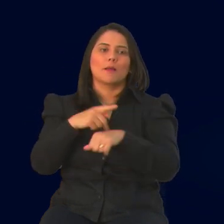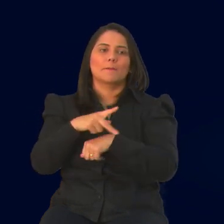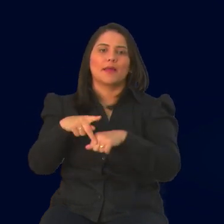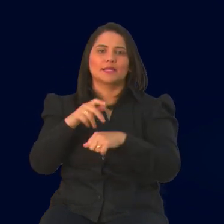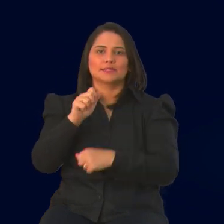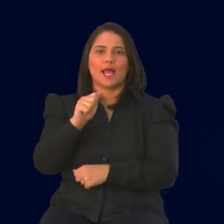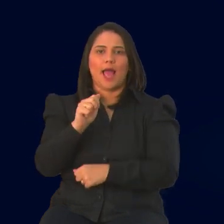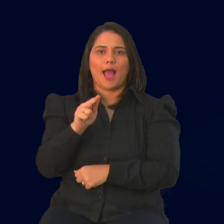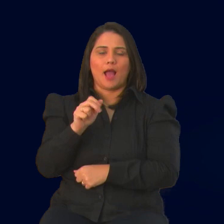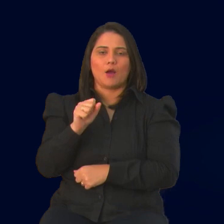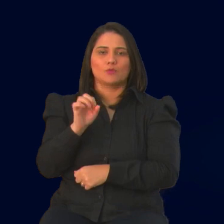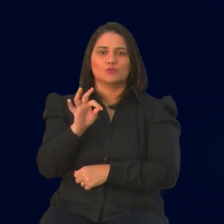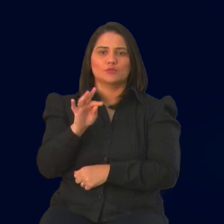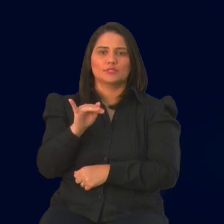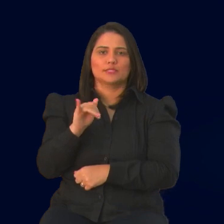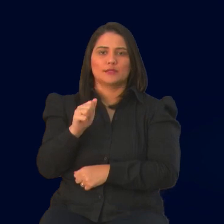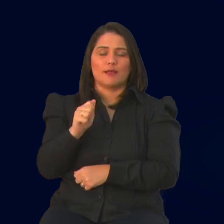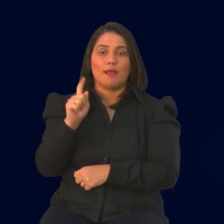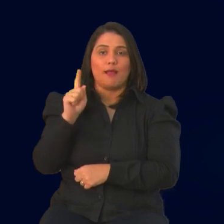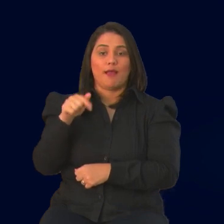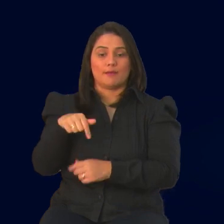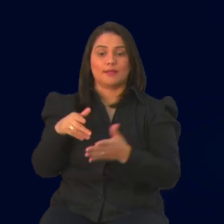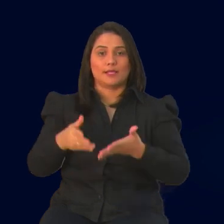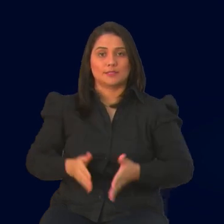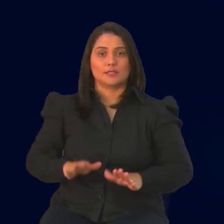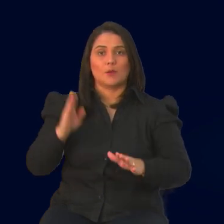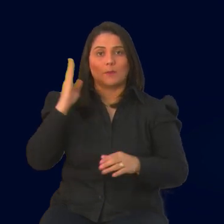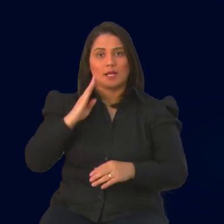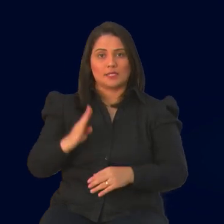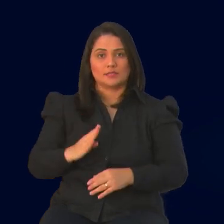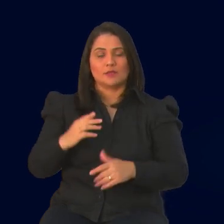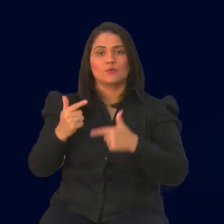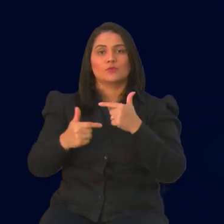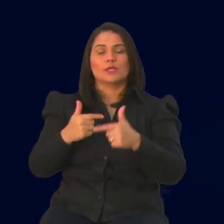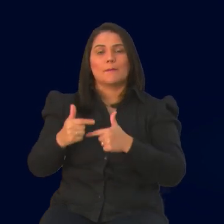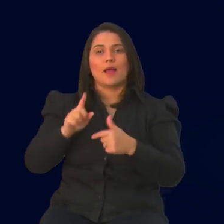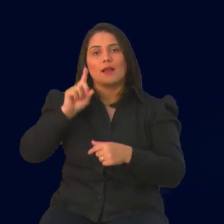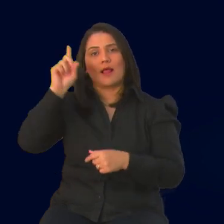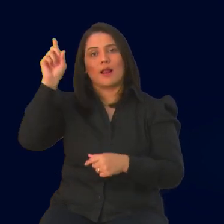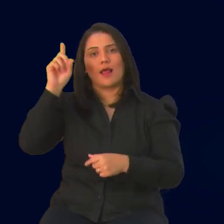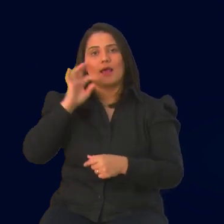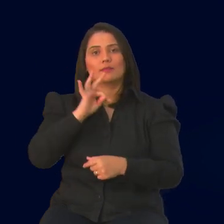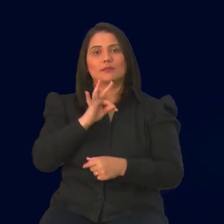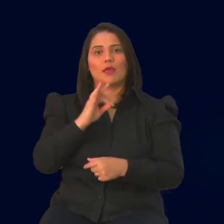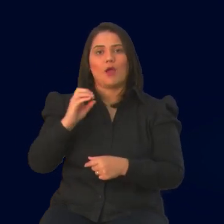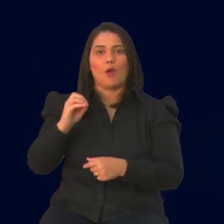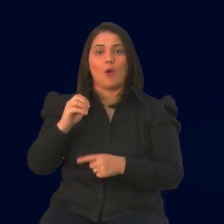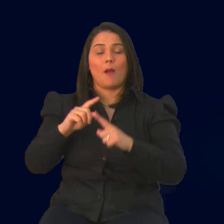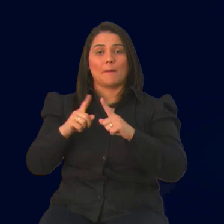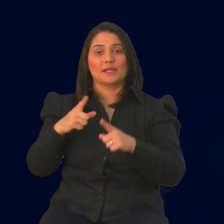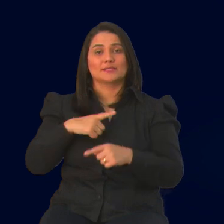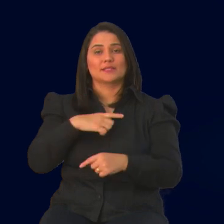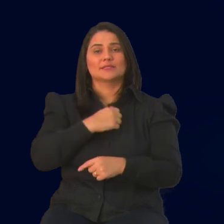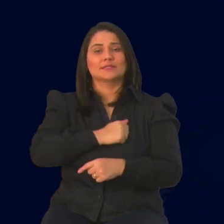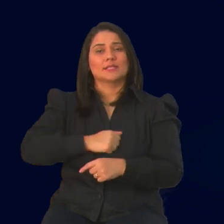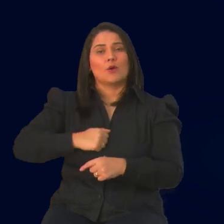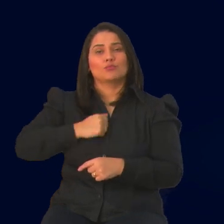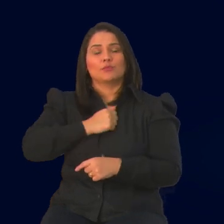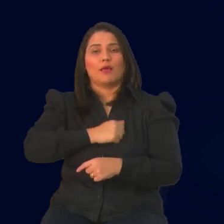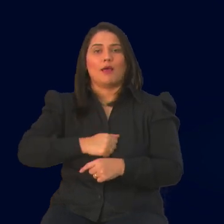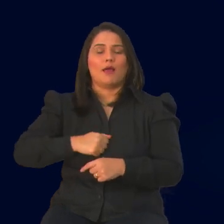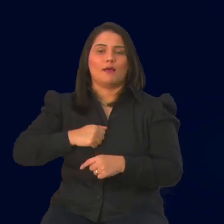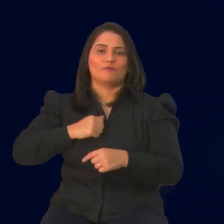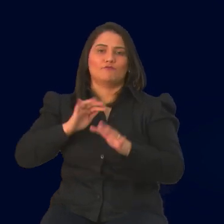Brasil. Ela está muito bem, fez terapia ocupacional lá, mas ela tem muita saudade da família. Então, ela